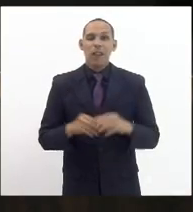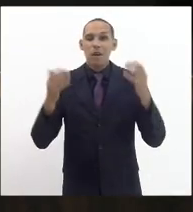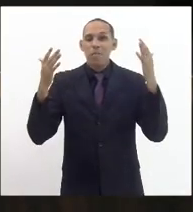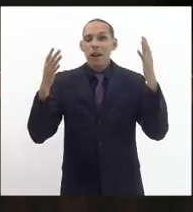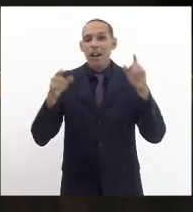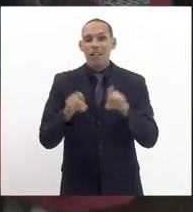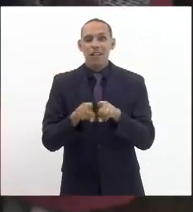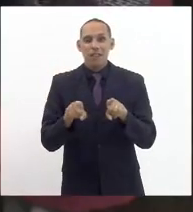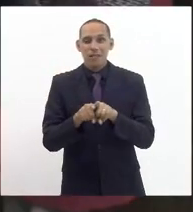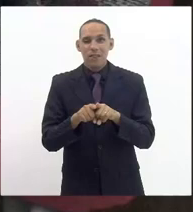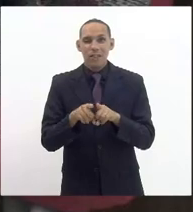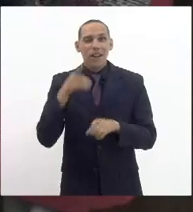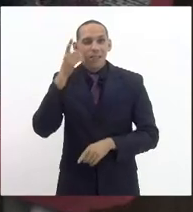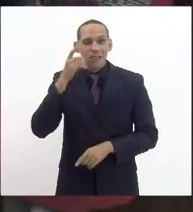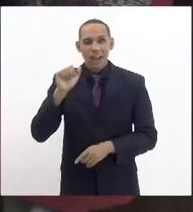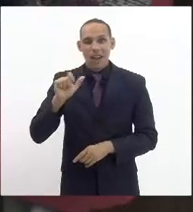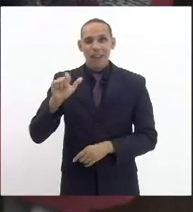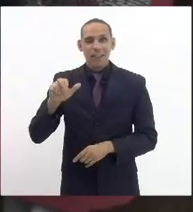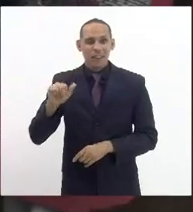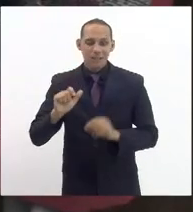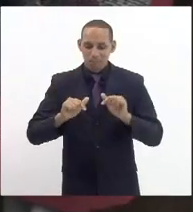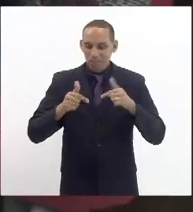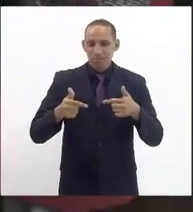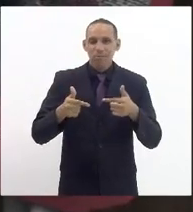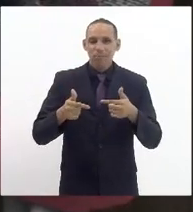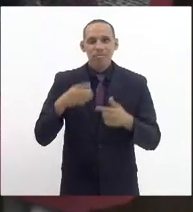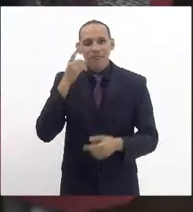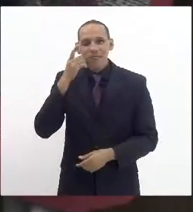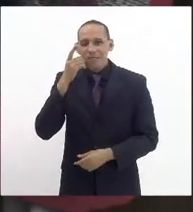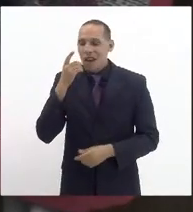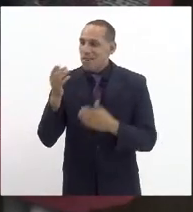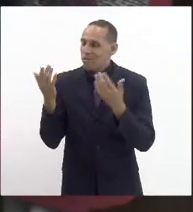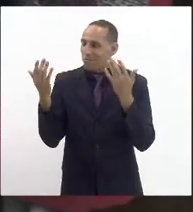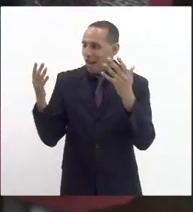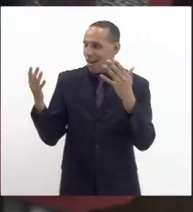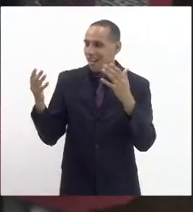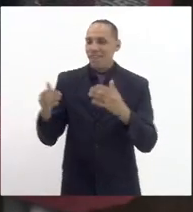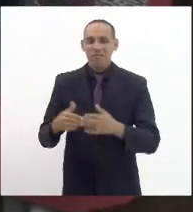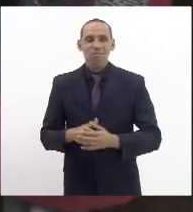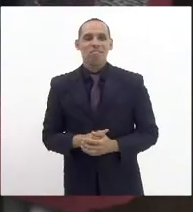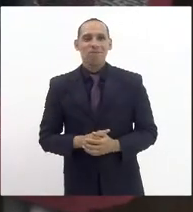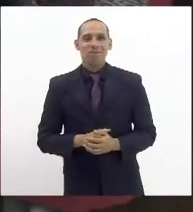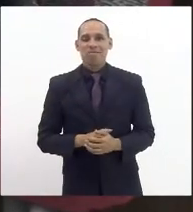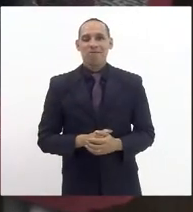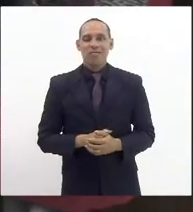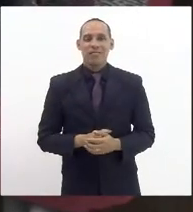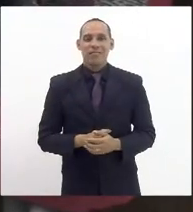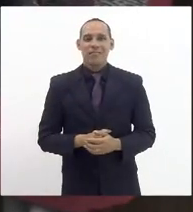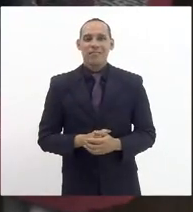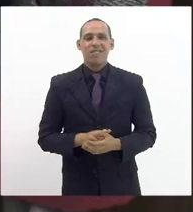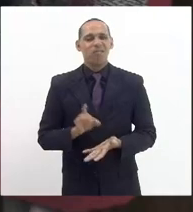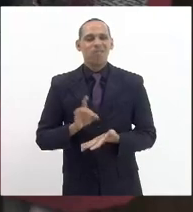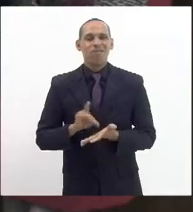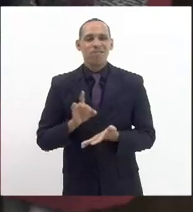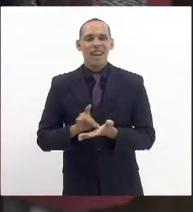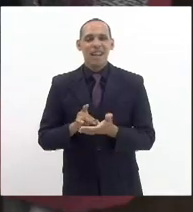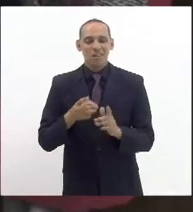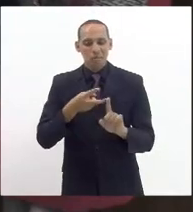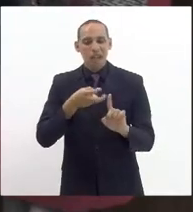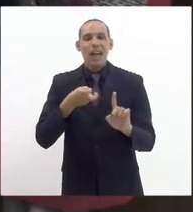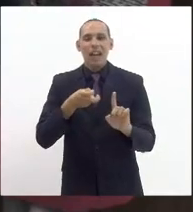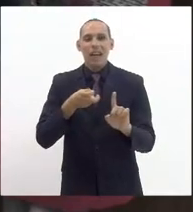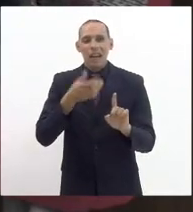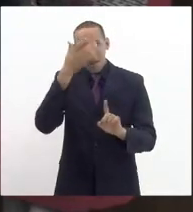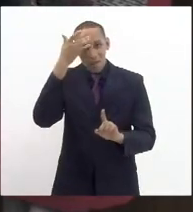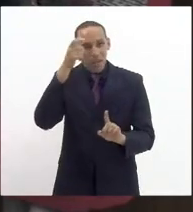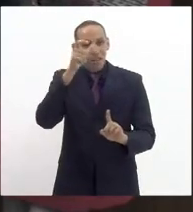Parabenizar também, presidente, a deputada Alana pela iniciativa. Deputada Alana, parabéns pela iniciativa. De fato, reconhecer